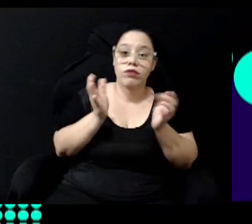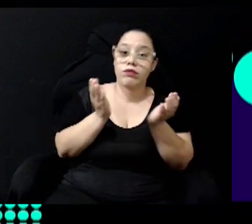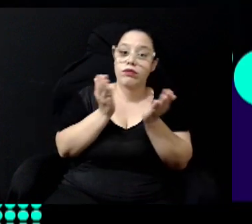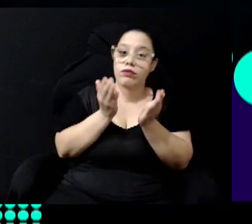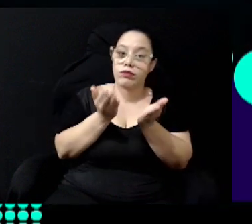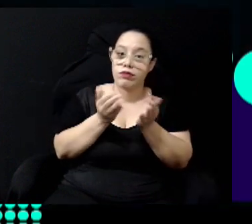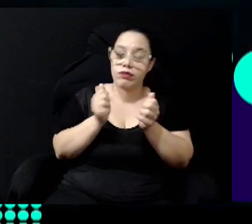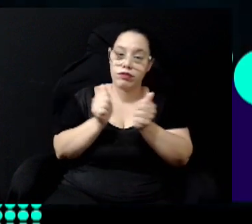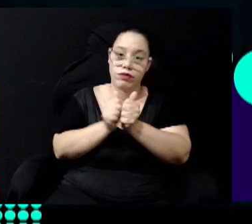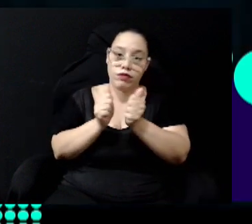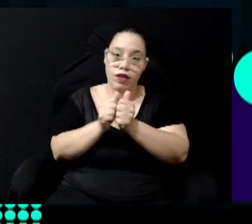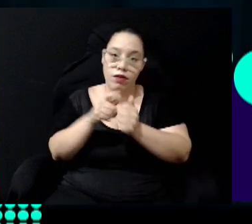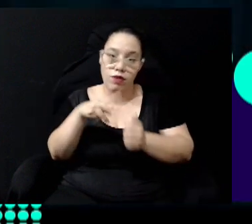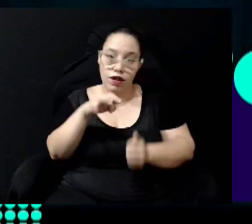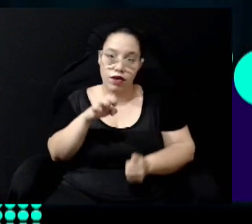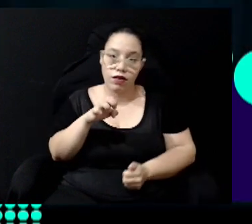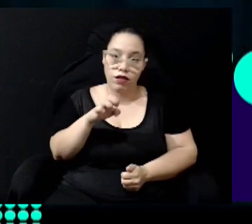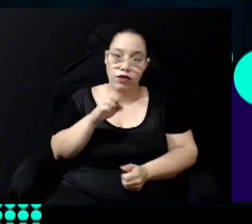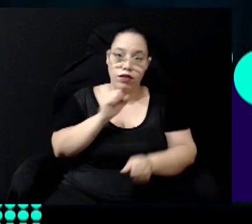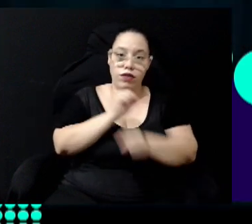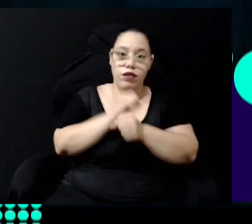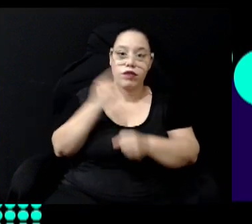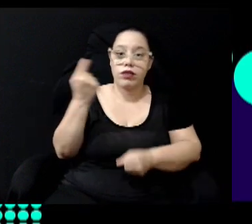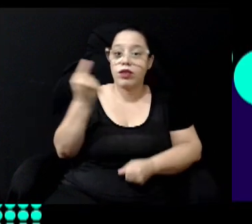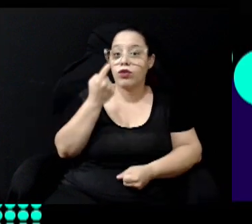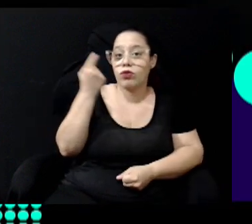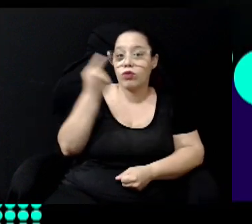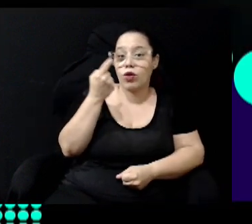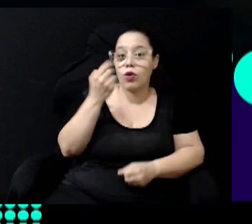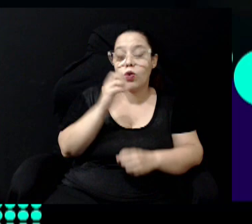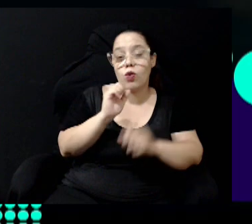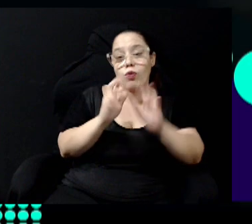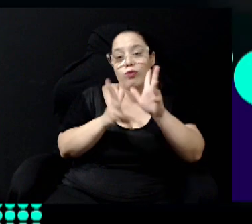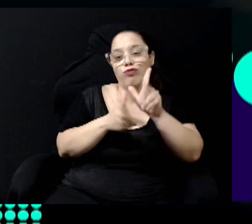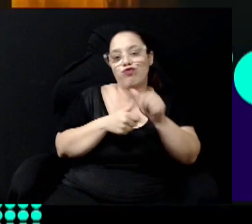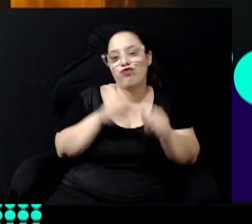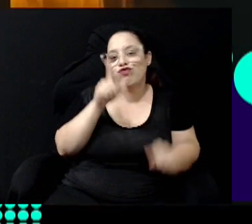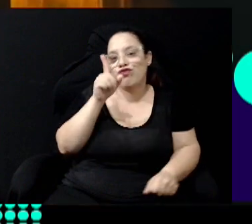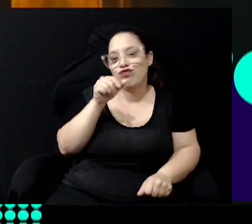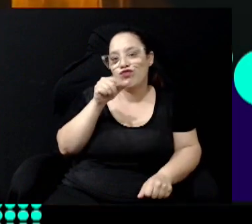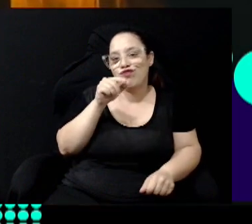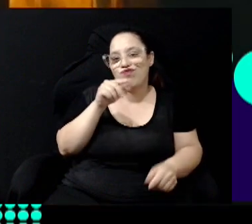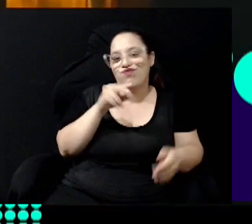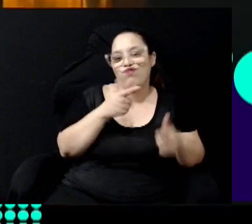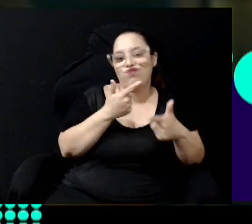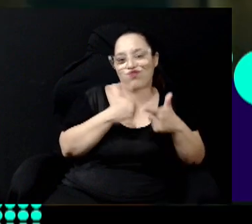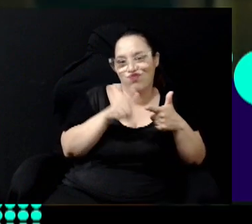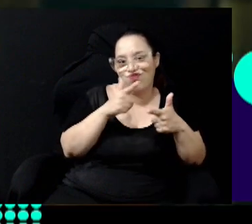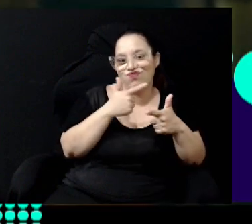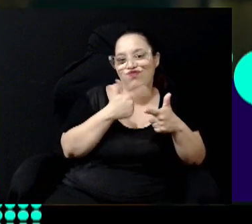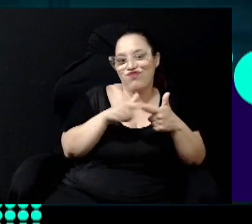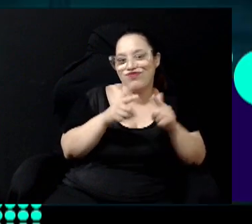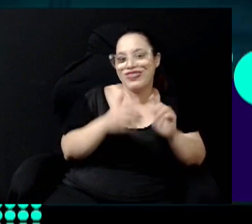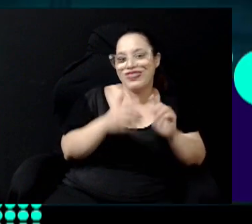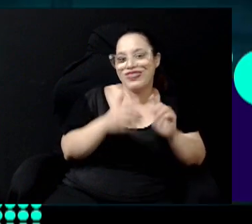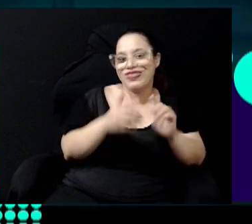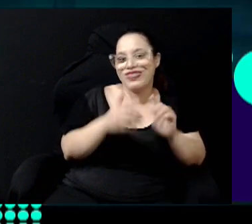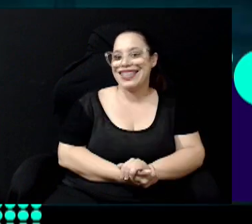Fleck não se sente mais solitário no mundo e isso terá consequências.